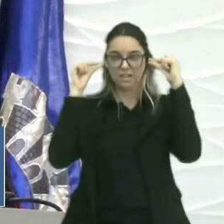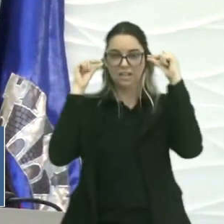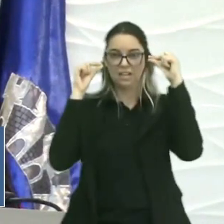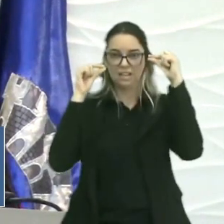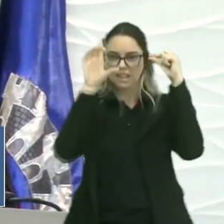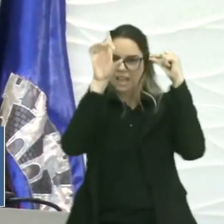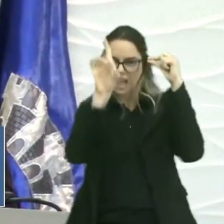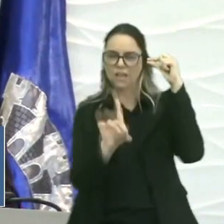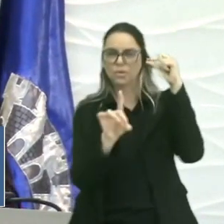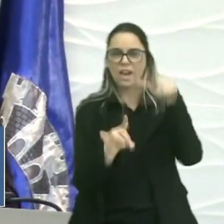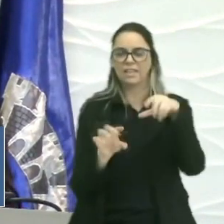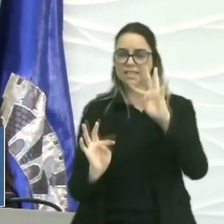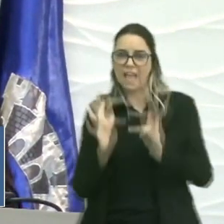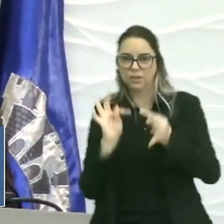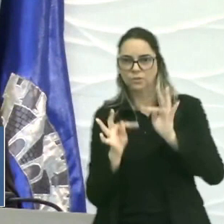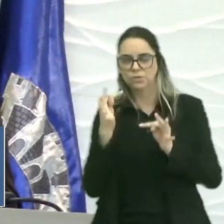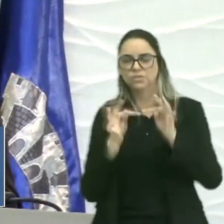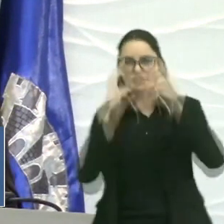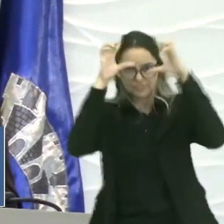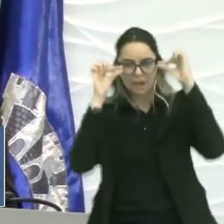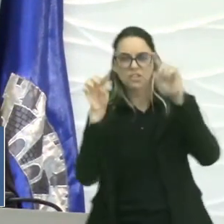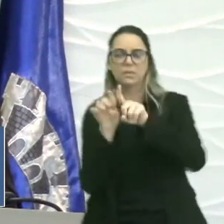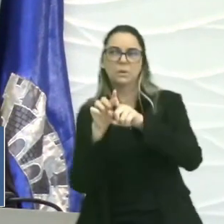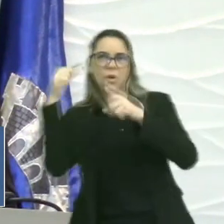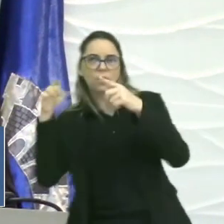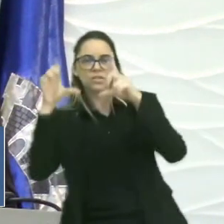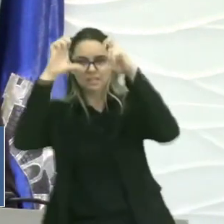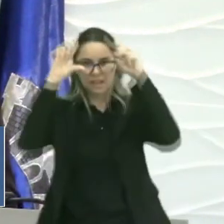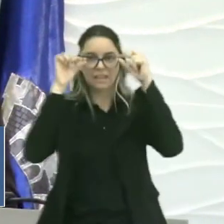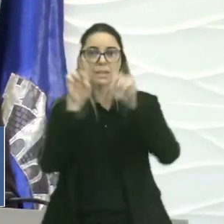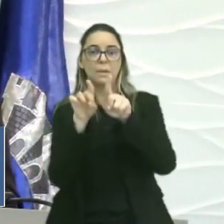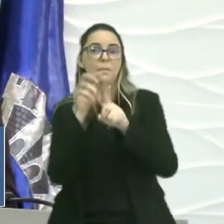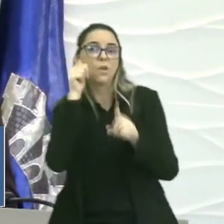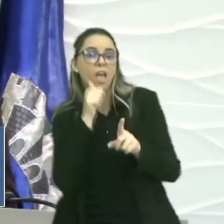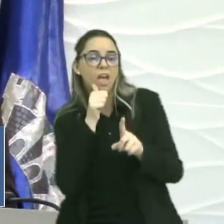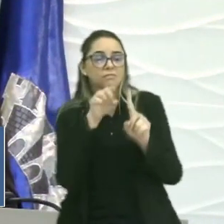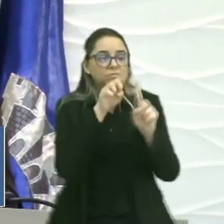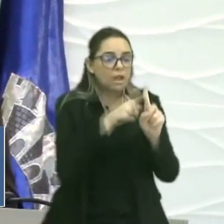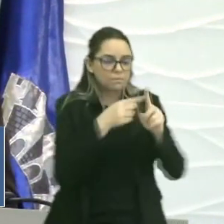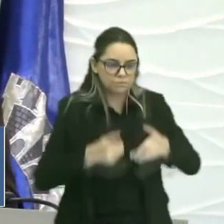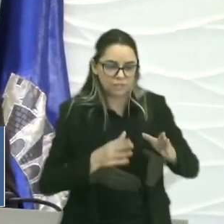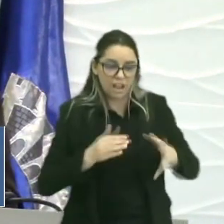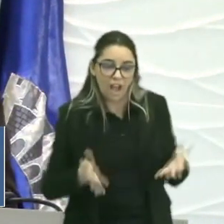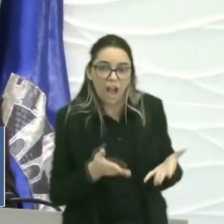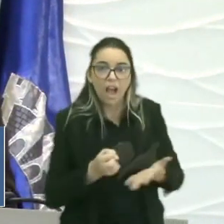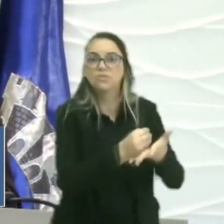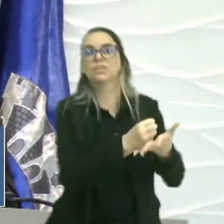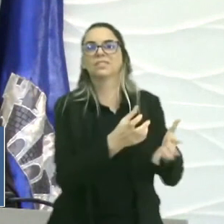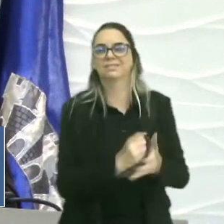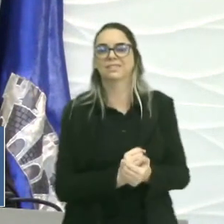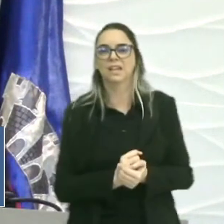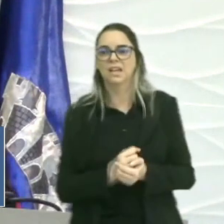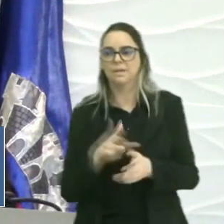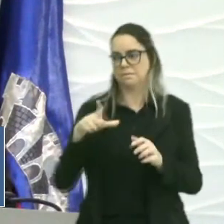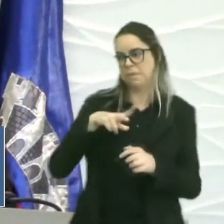técnicos de enfermagem, auxiliares de enfermagem e parteiras. A gente tem conhecimento de forma particular do